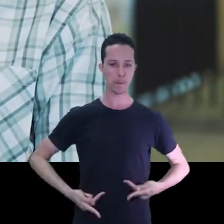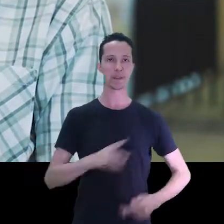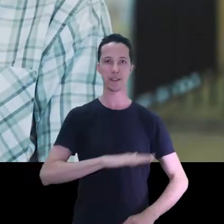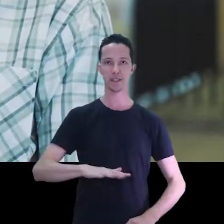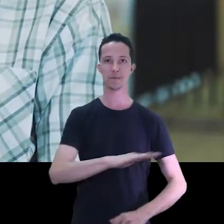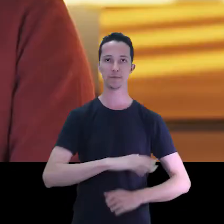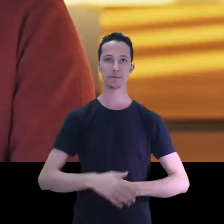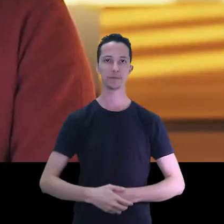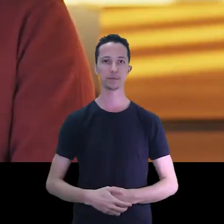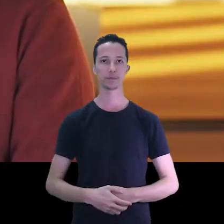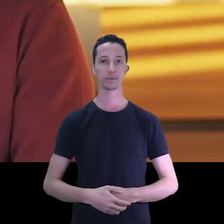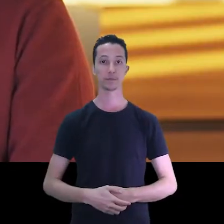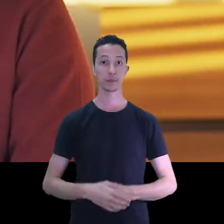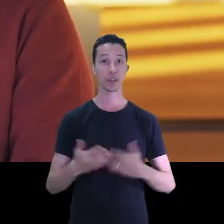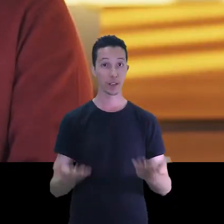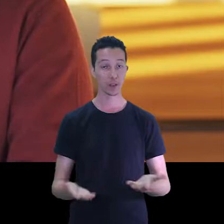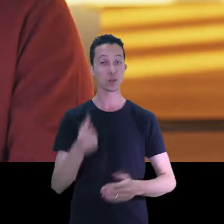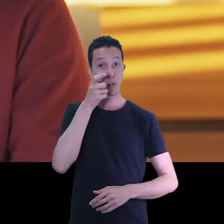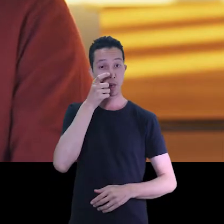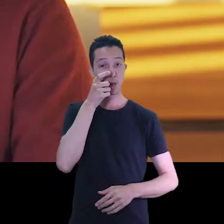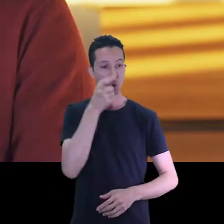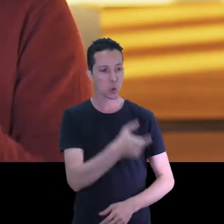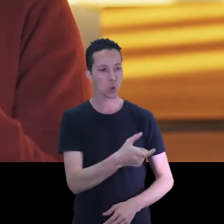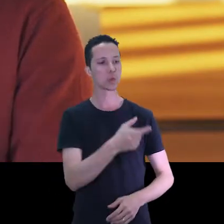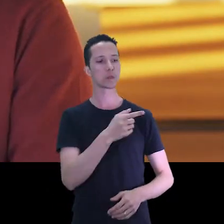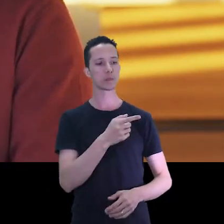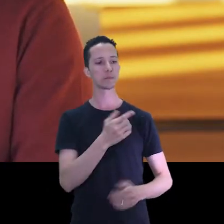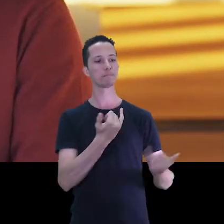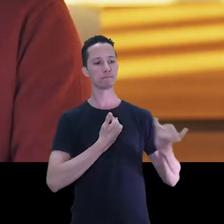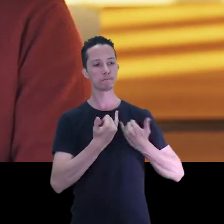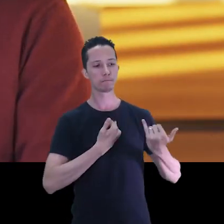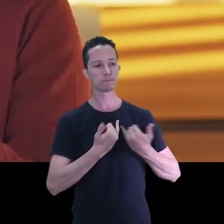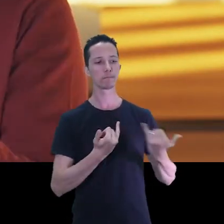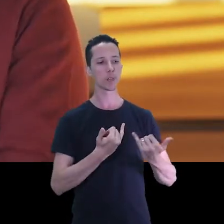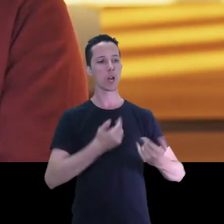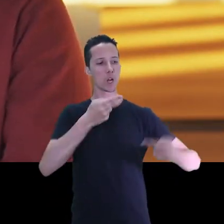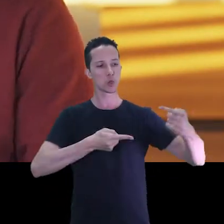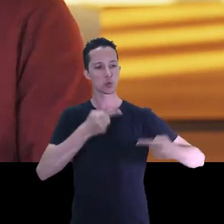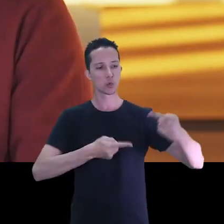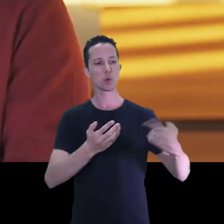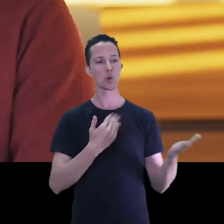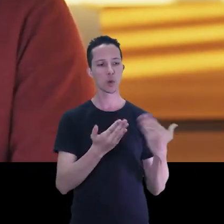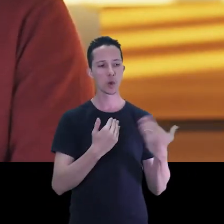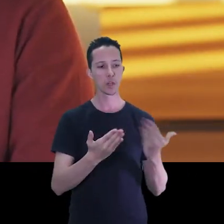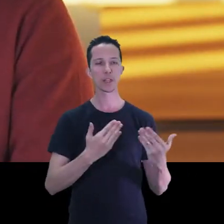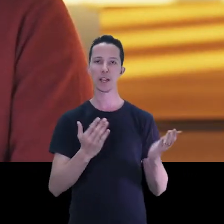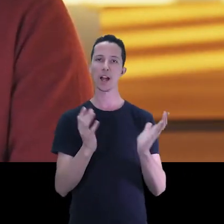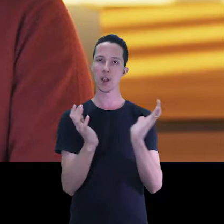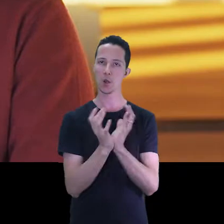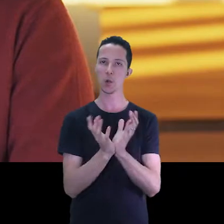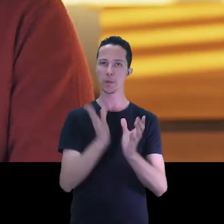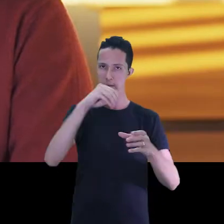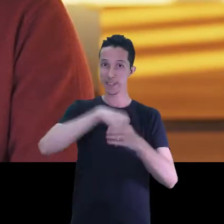mais o espaço. E a partir desse movimento de escuta, desse movimento de formação, desse movimento de debate ali dentro